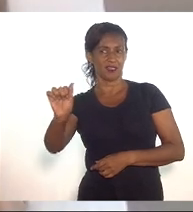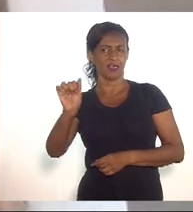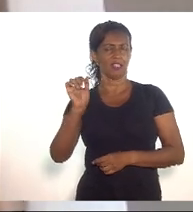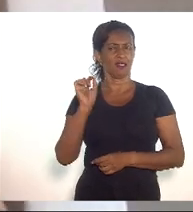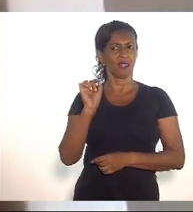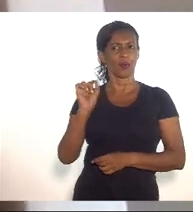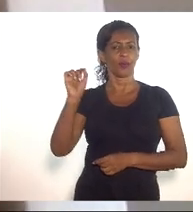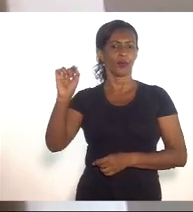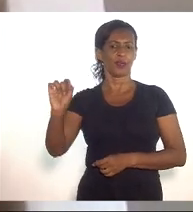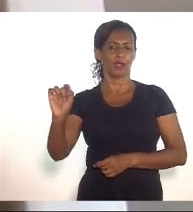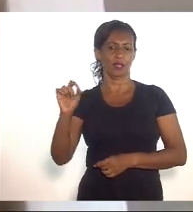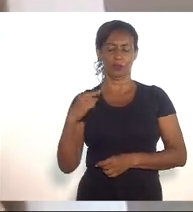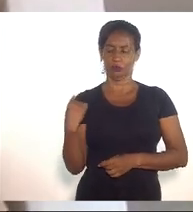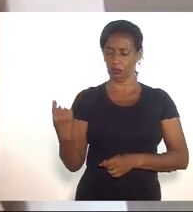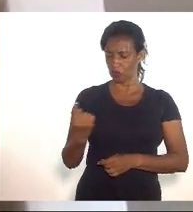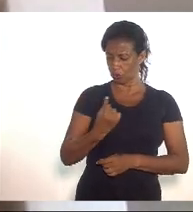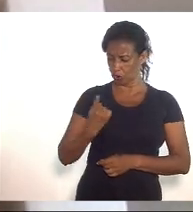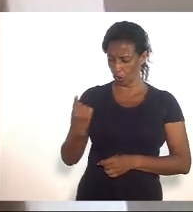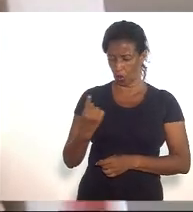isso?